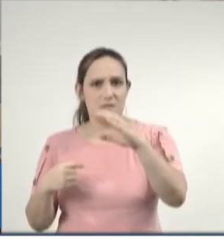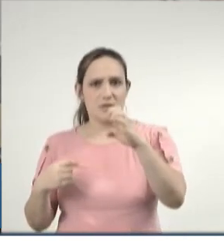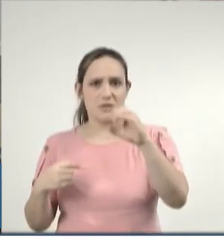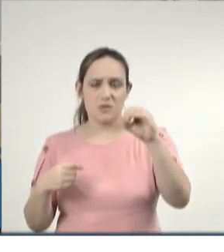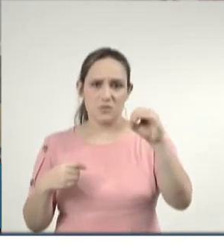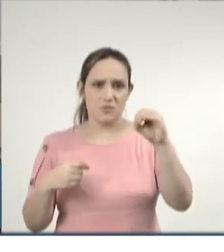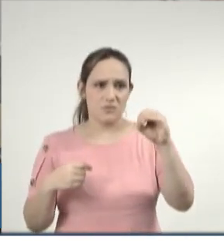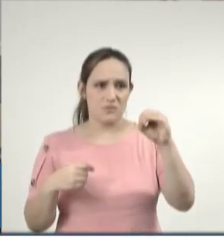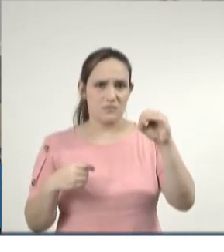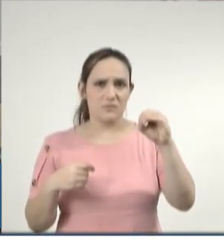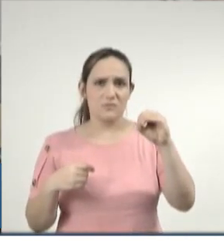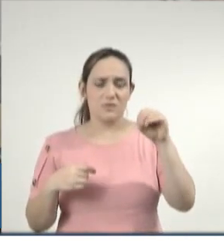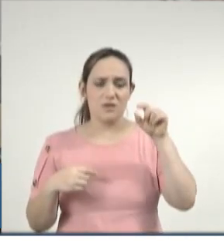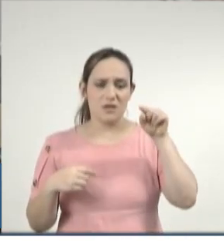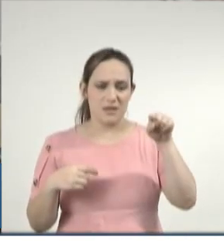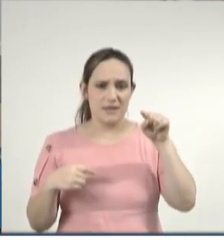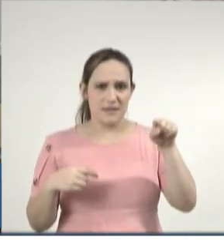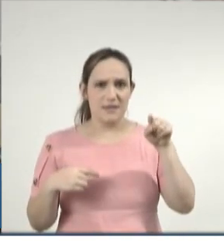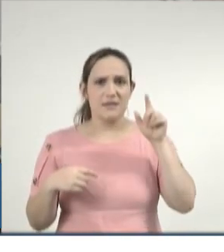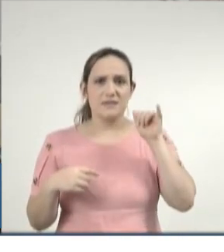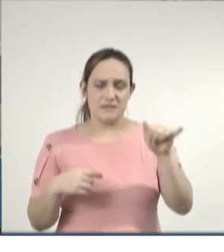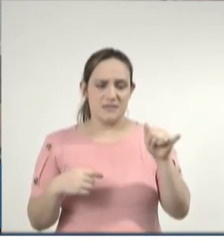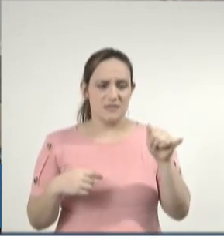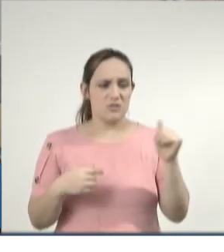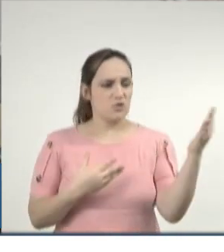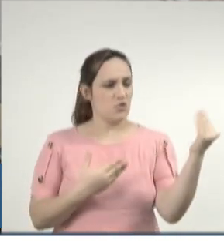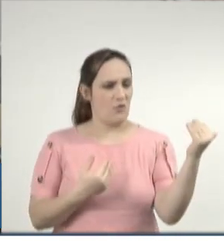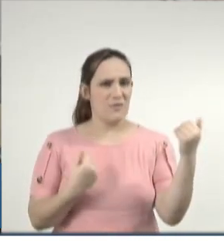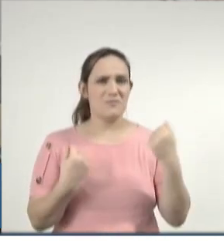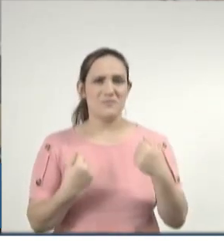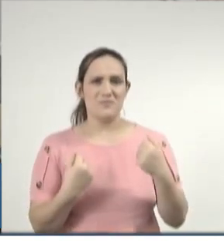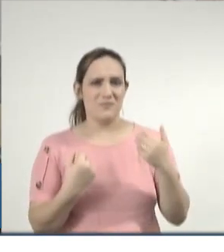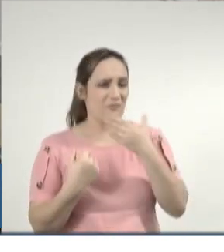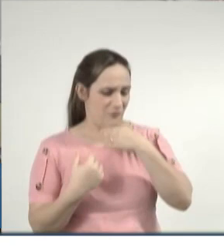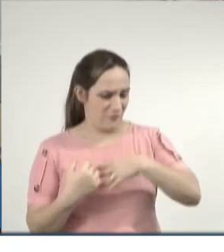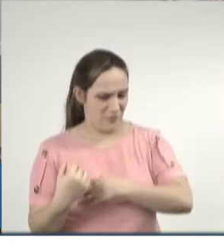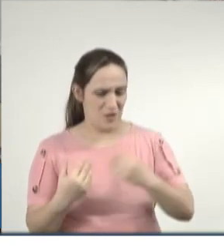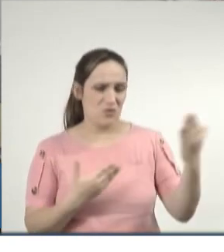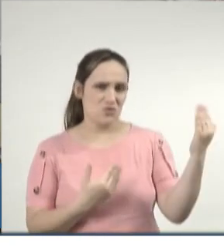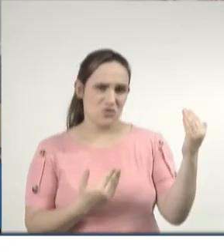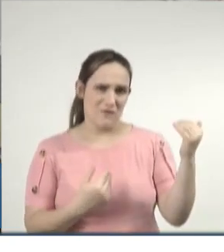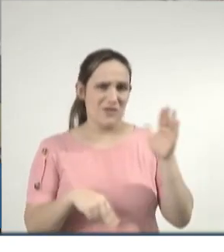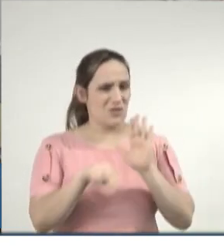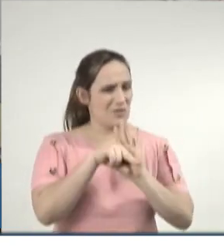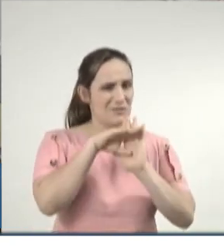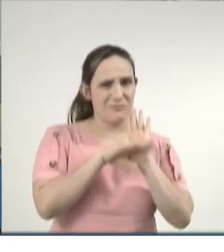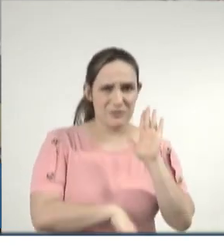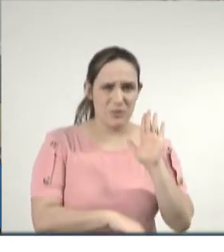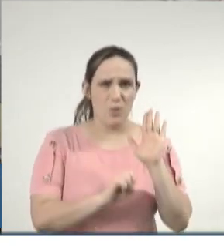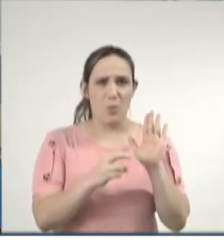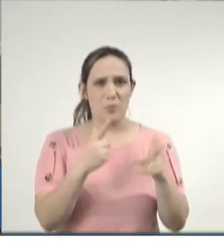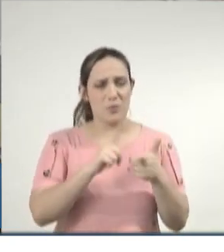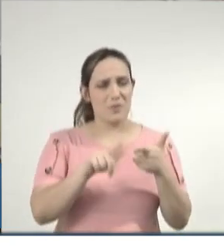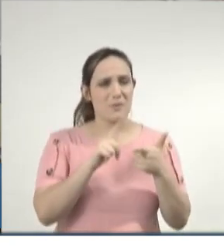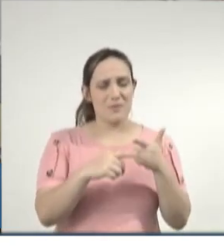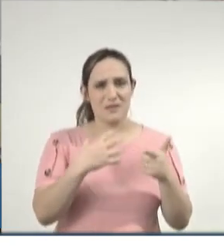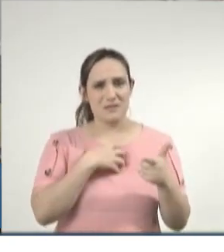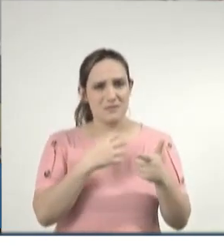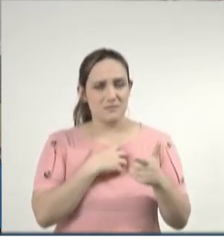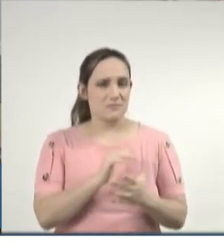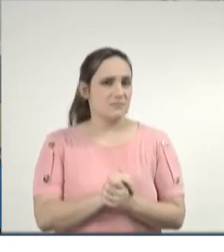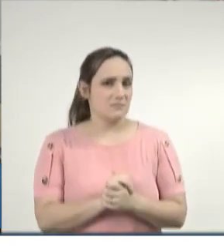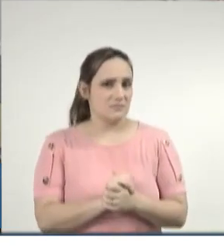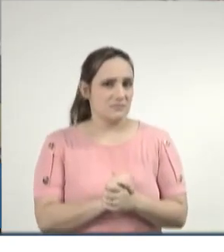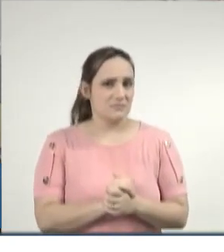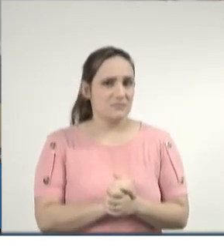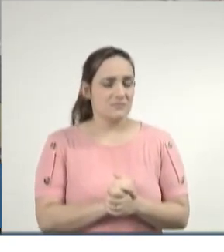filho dele na adolescência não está bem, precisa de ir para terapia. Ou se ele está tirando nota baixa ou está matando aula.